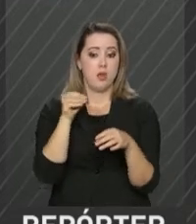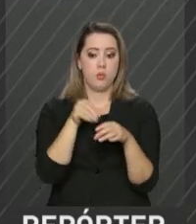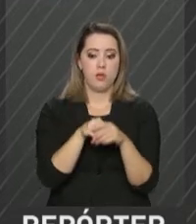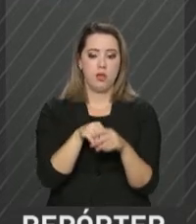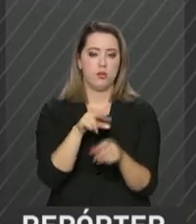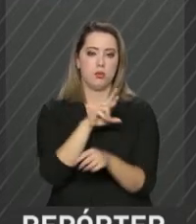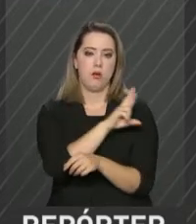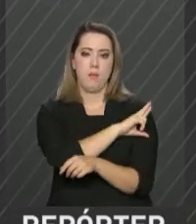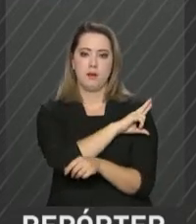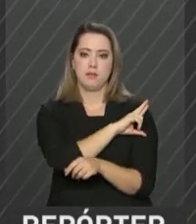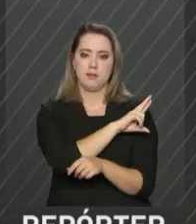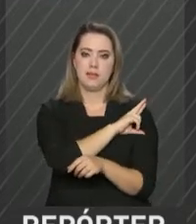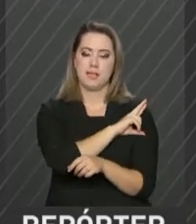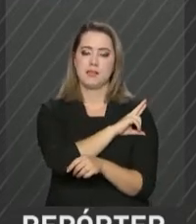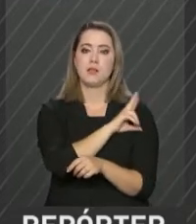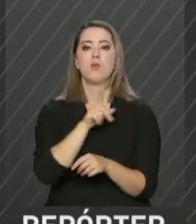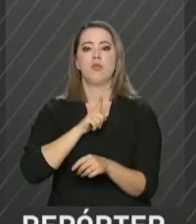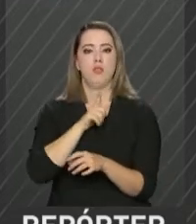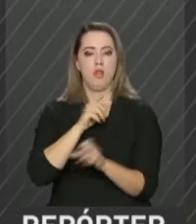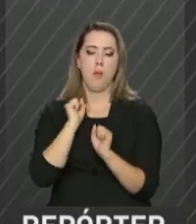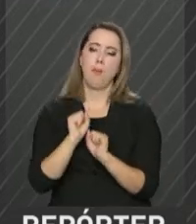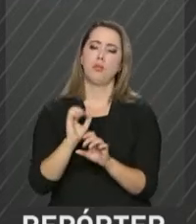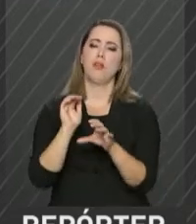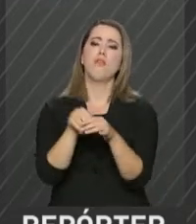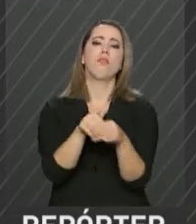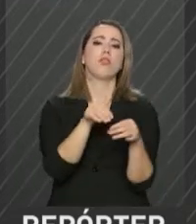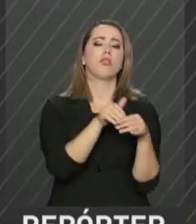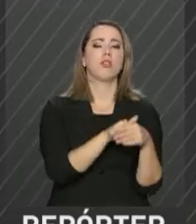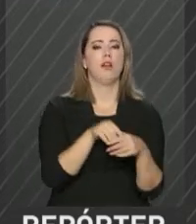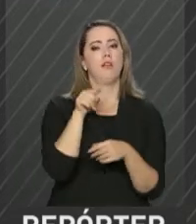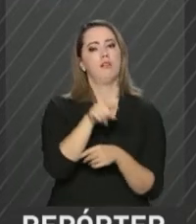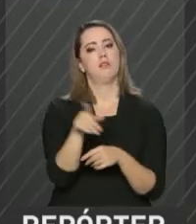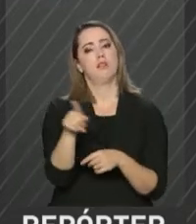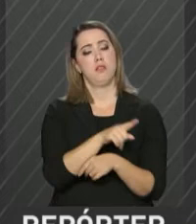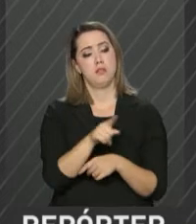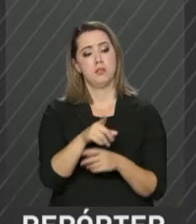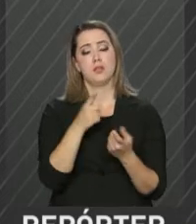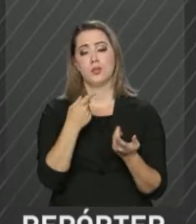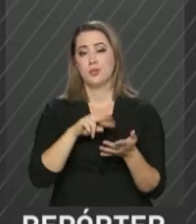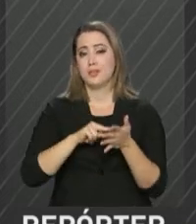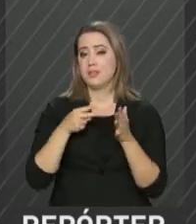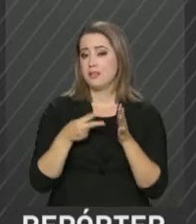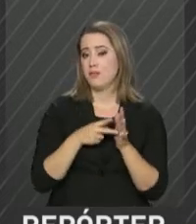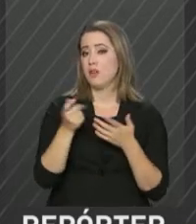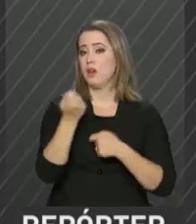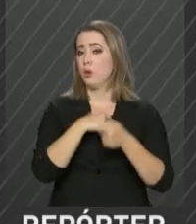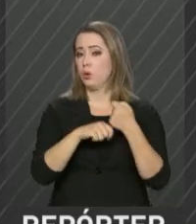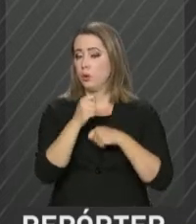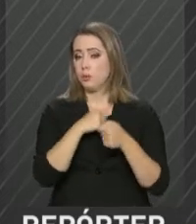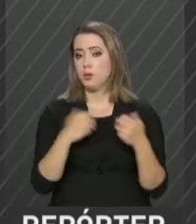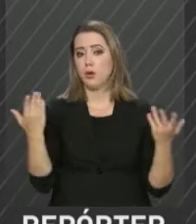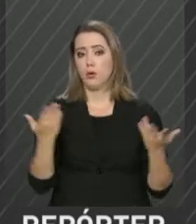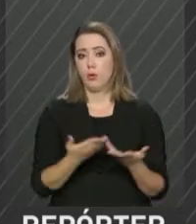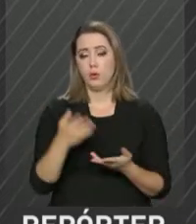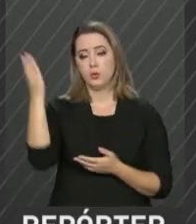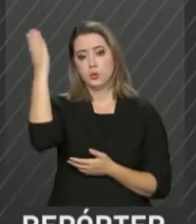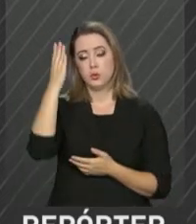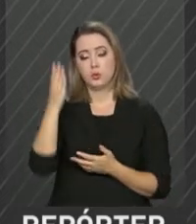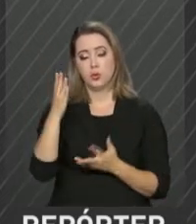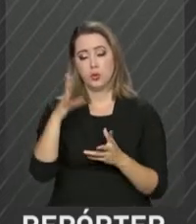de voto nessas instituições que representa o tamanho das economias emergentes hoje no mundo